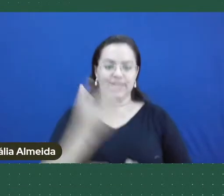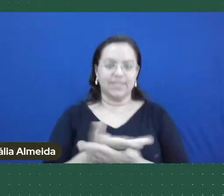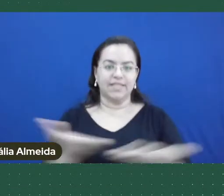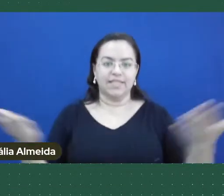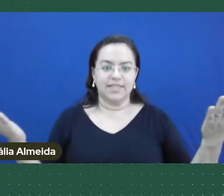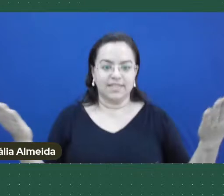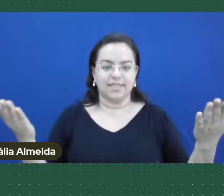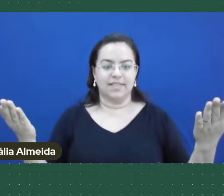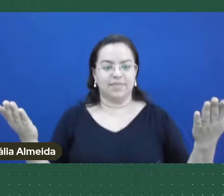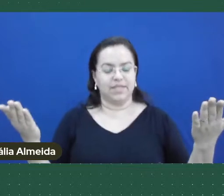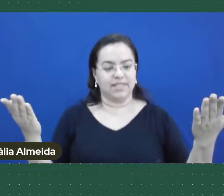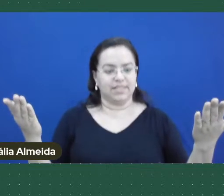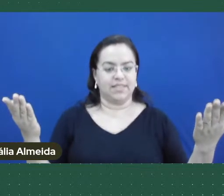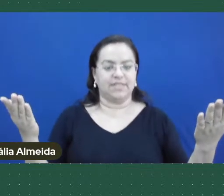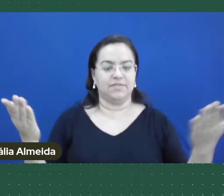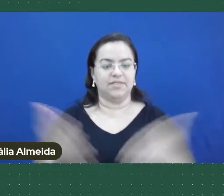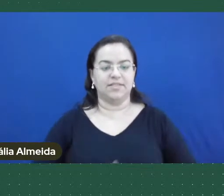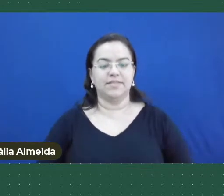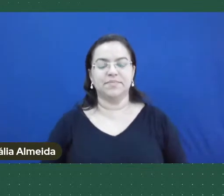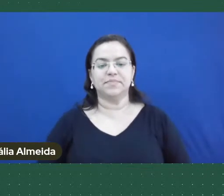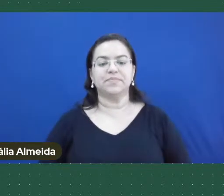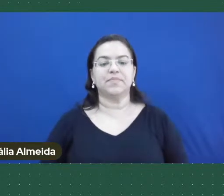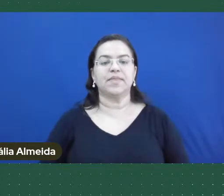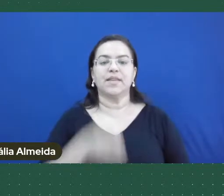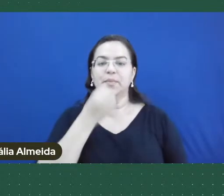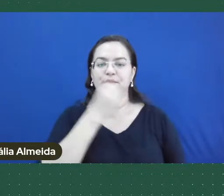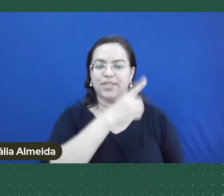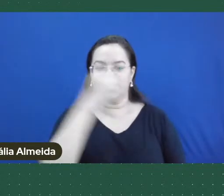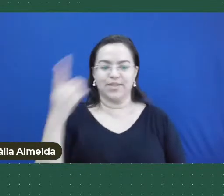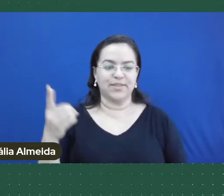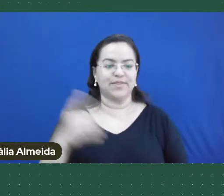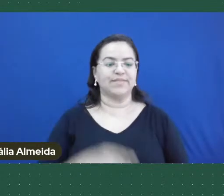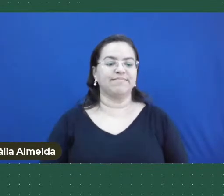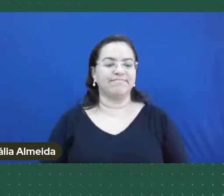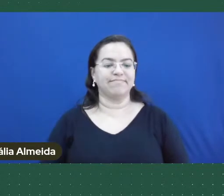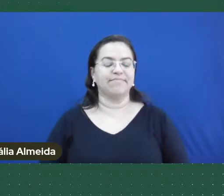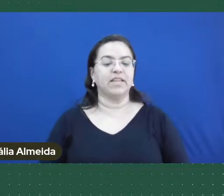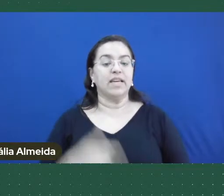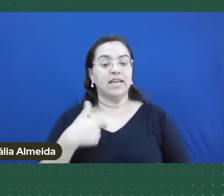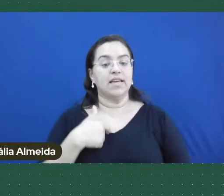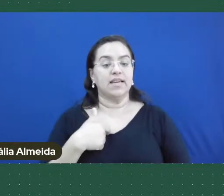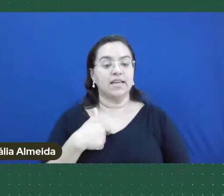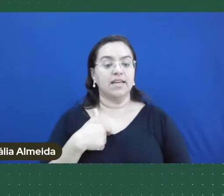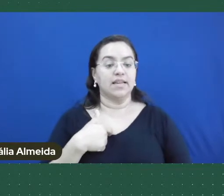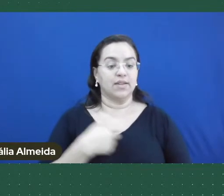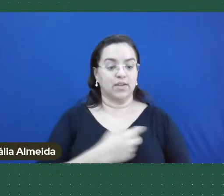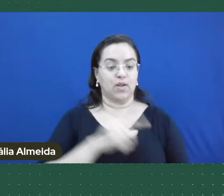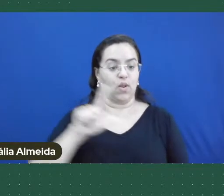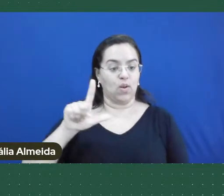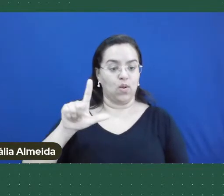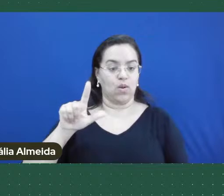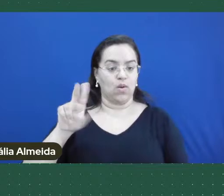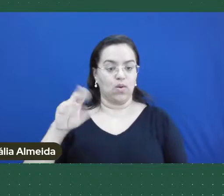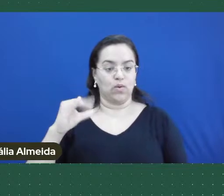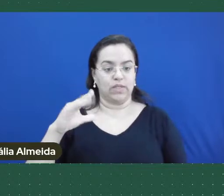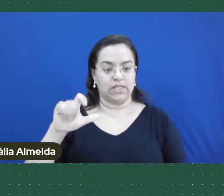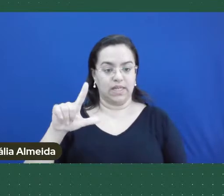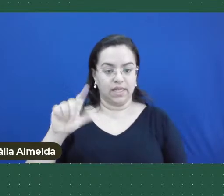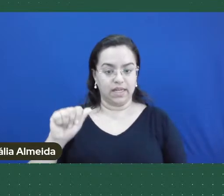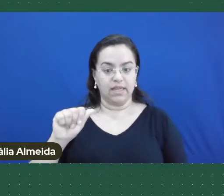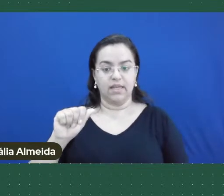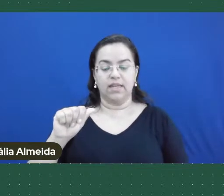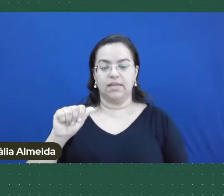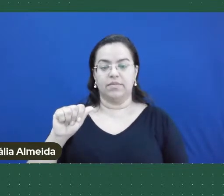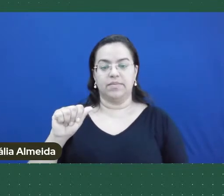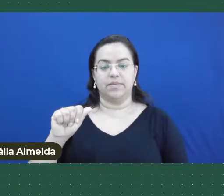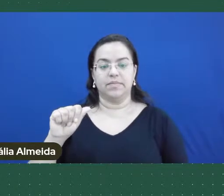Lucélia Serra, sou bibliotecária, estou na direção da Divisão de Arquivos da Pró-Reitoria de Planejamento e Administração